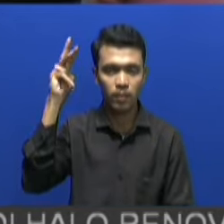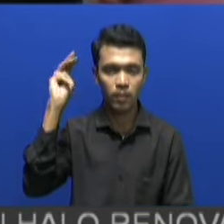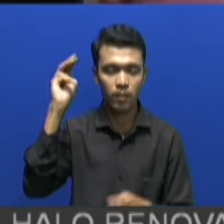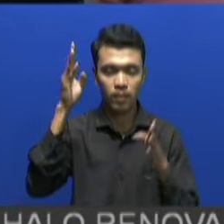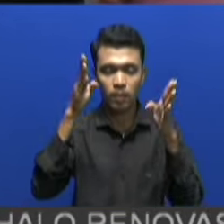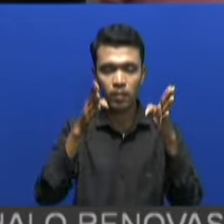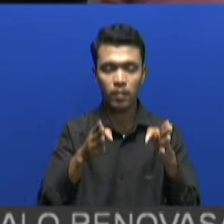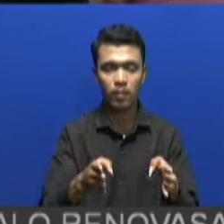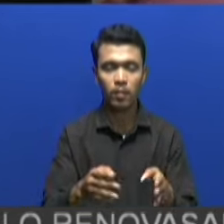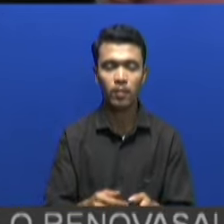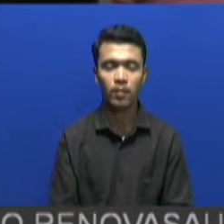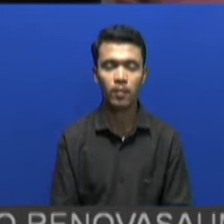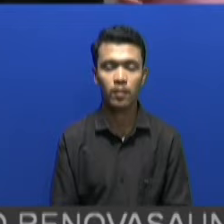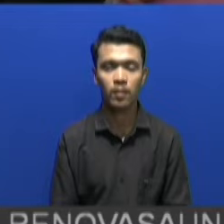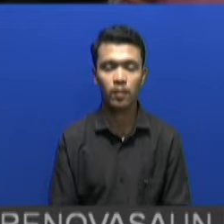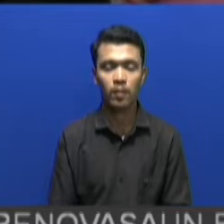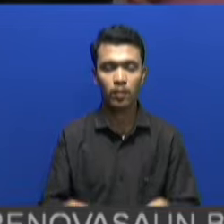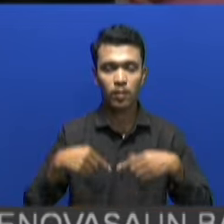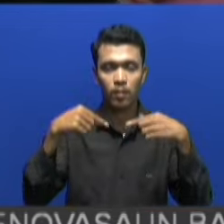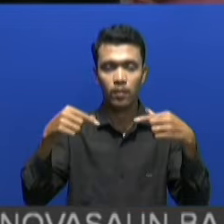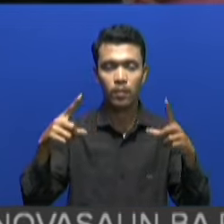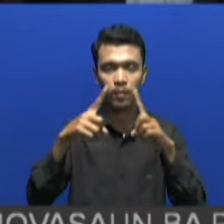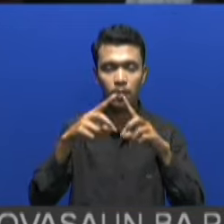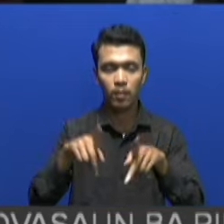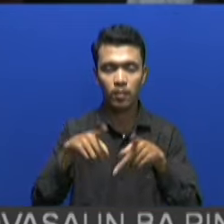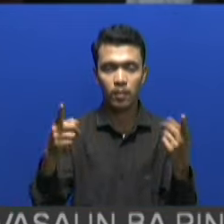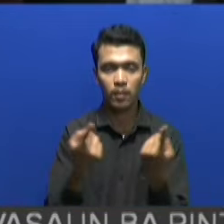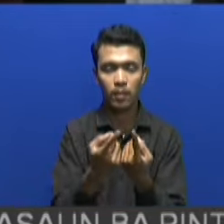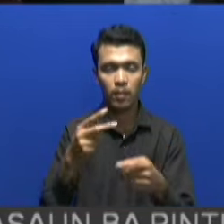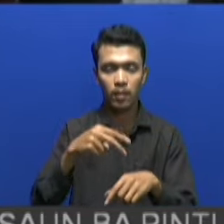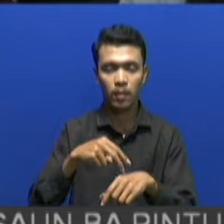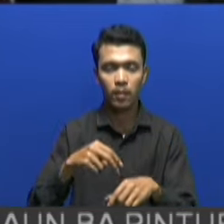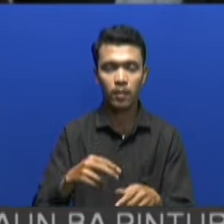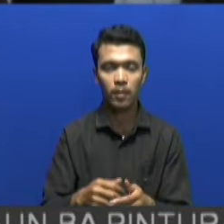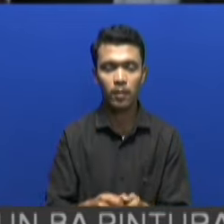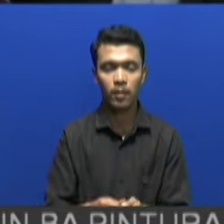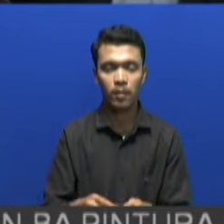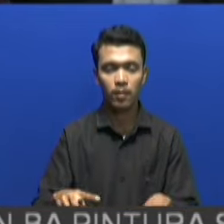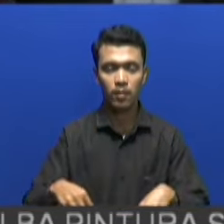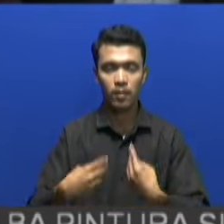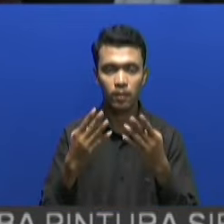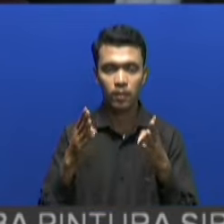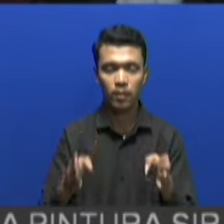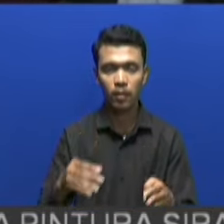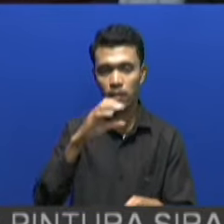Minerais Francisco da Costa Monteiro, Horifobibamba Companhia Nacional Combatentes no veterano